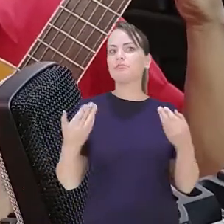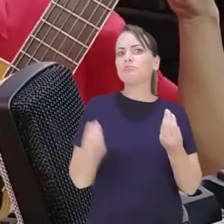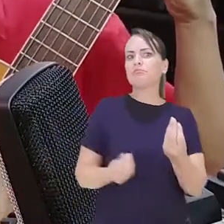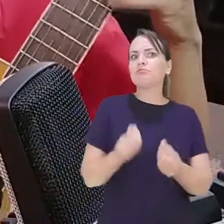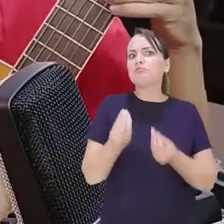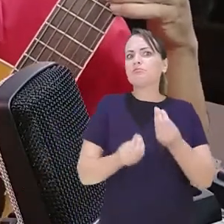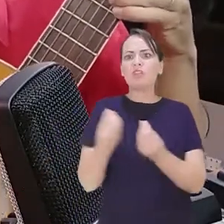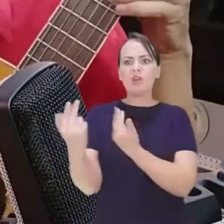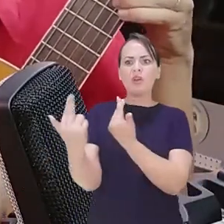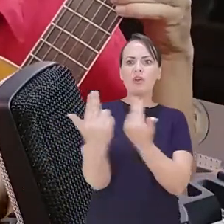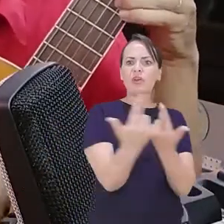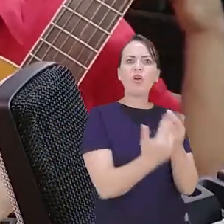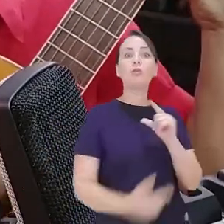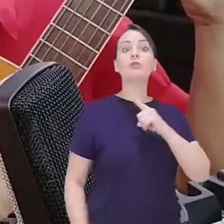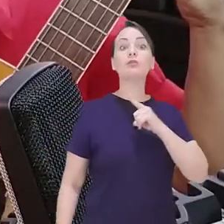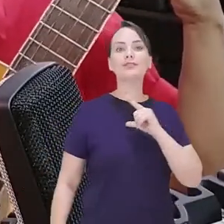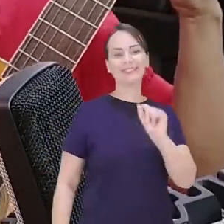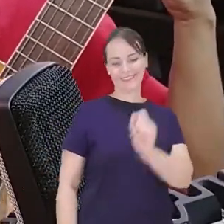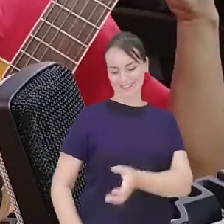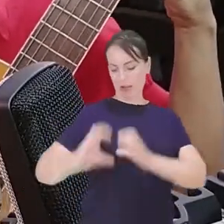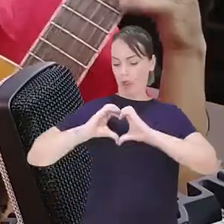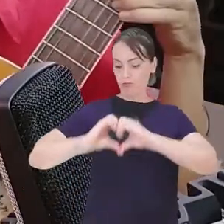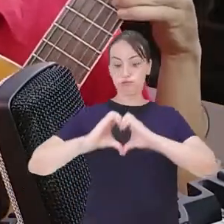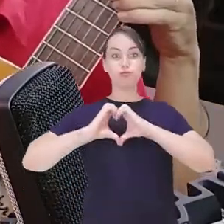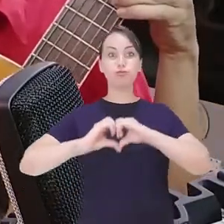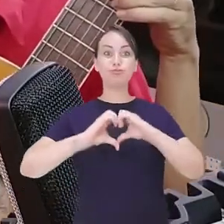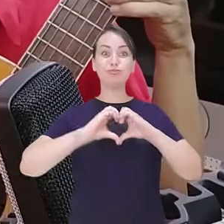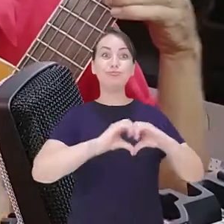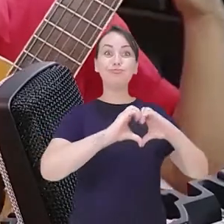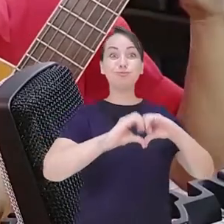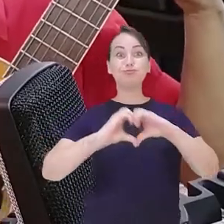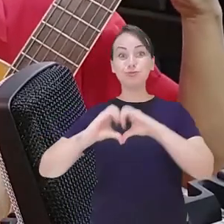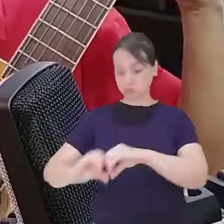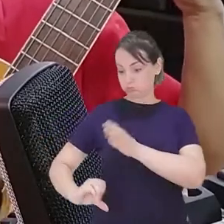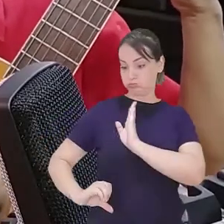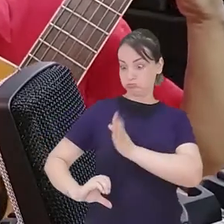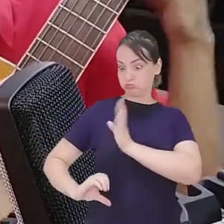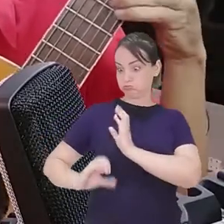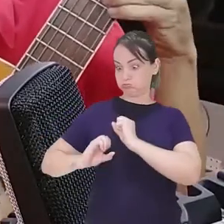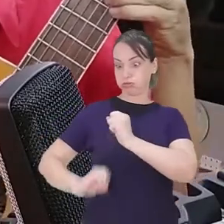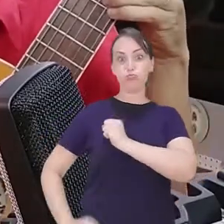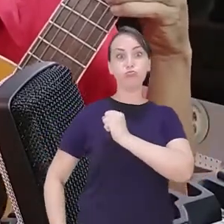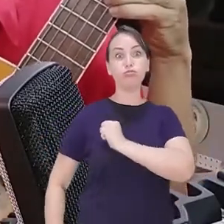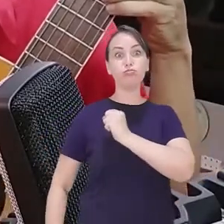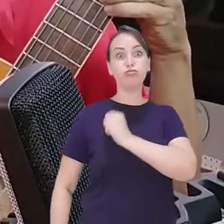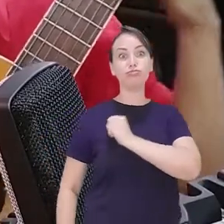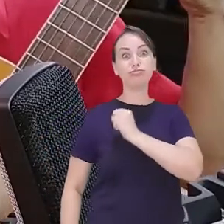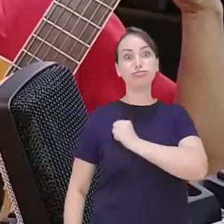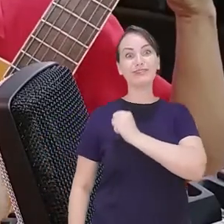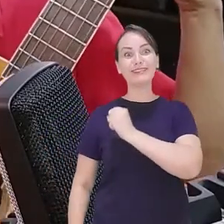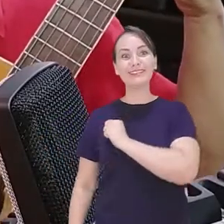diferente. E o que temos de igual? O quê? É o coração que bate assim. É o coração que bate